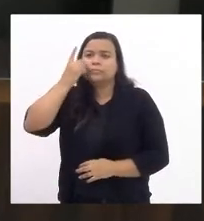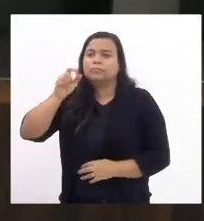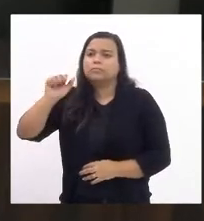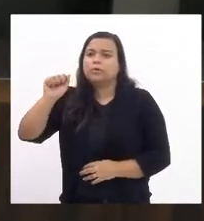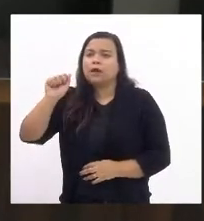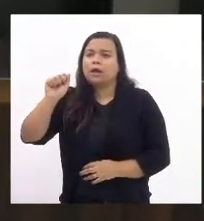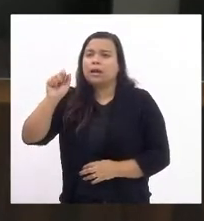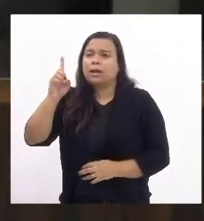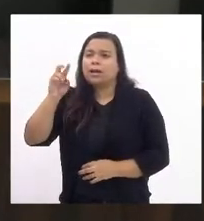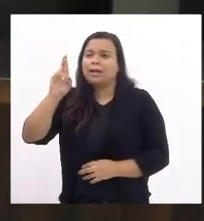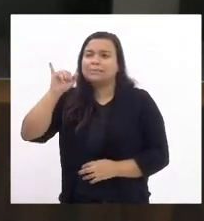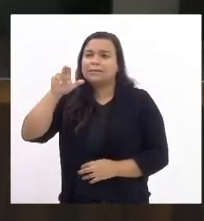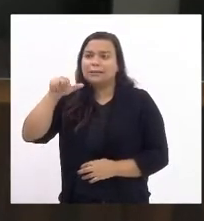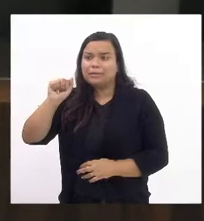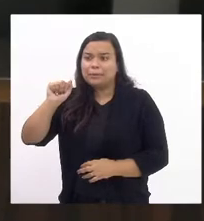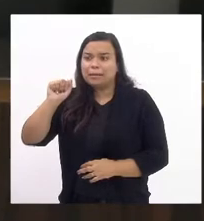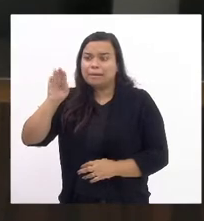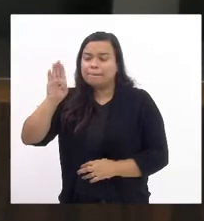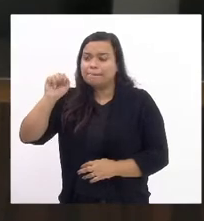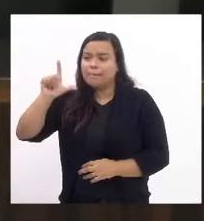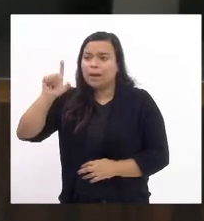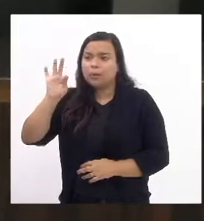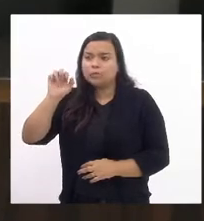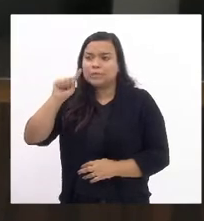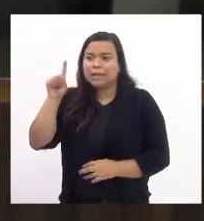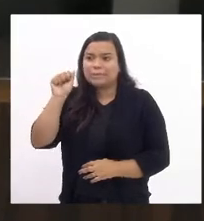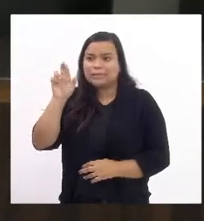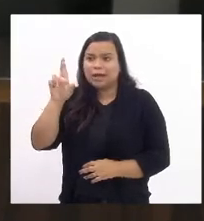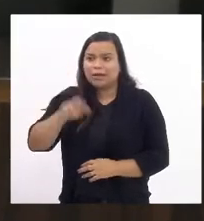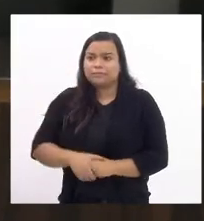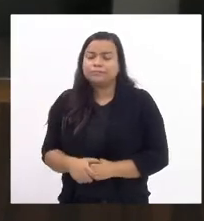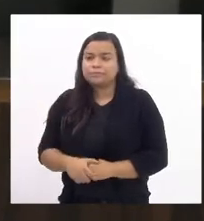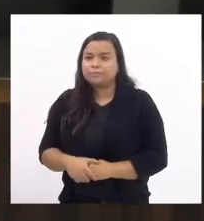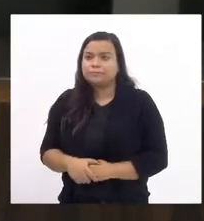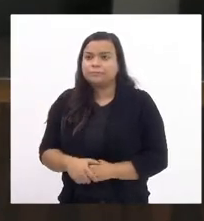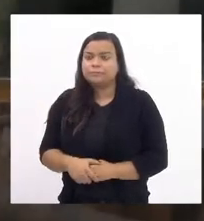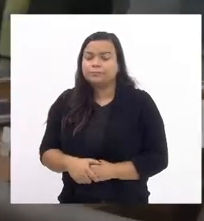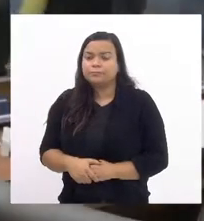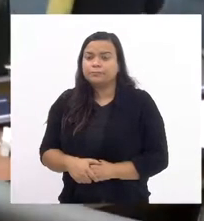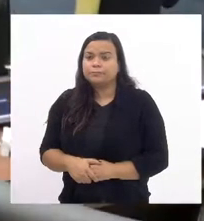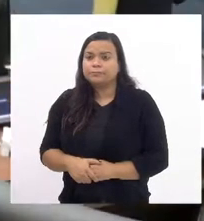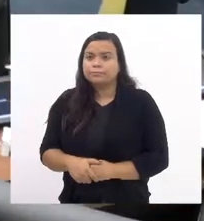Adriana Baltazar. Deputada Adriana Baltazar.